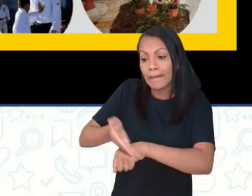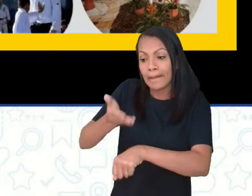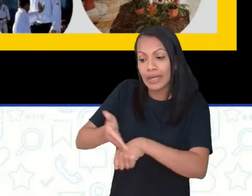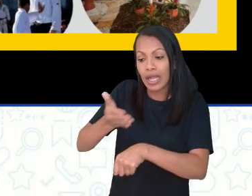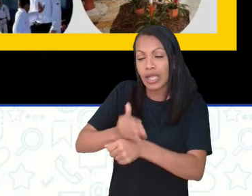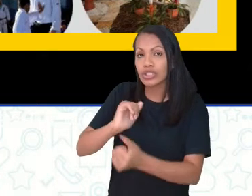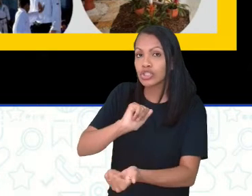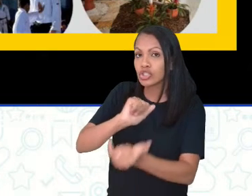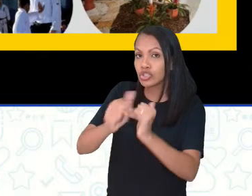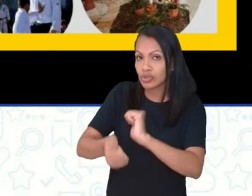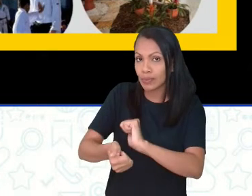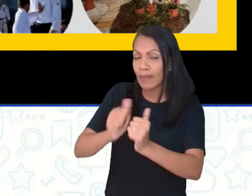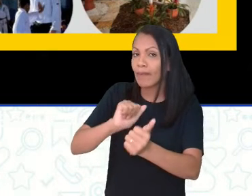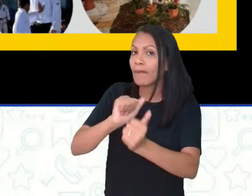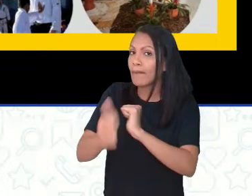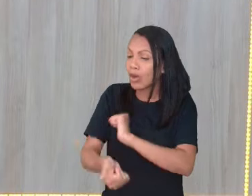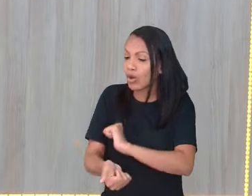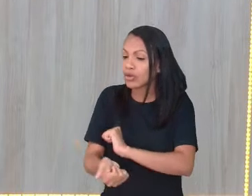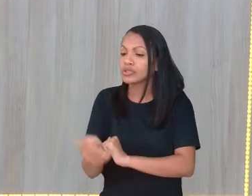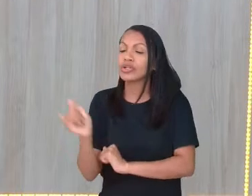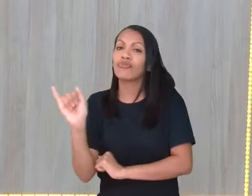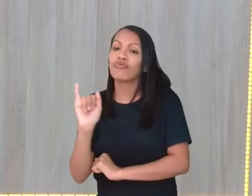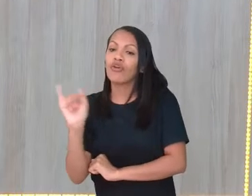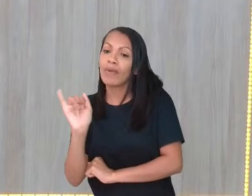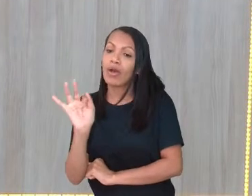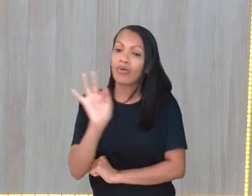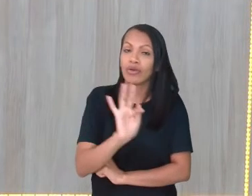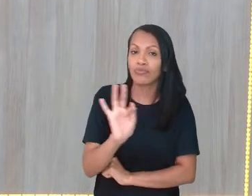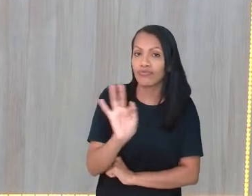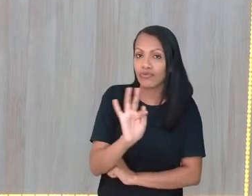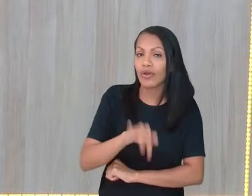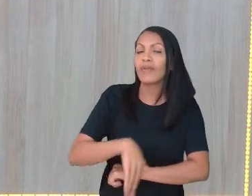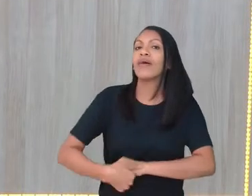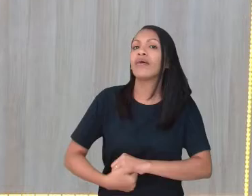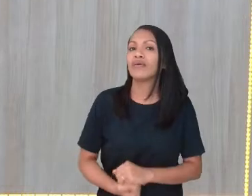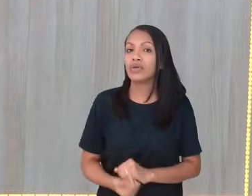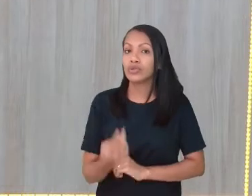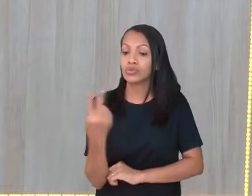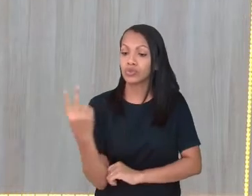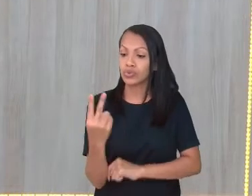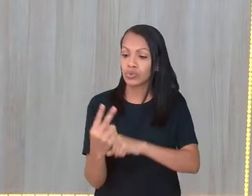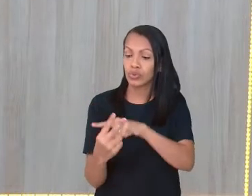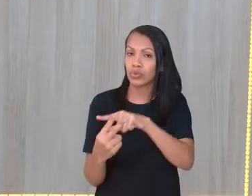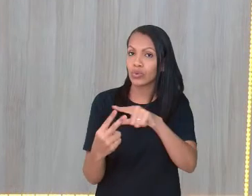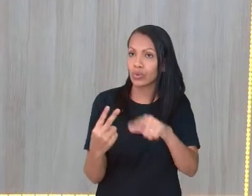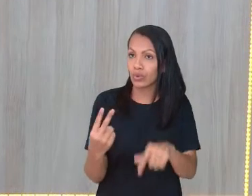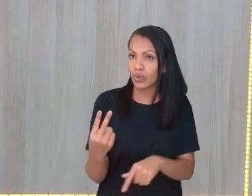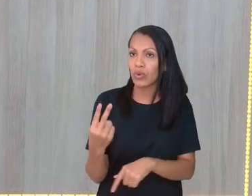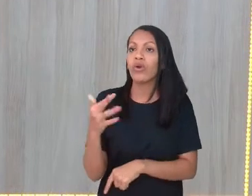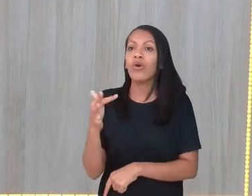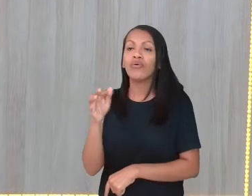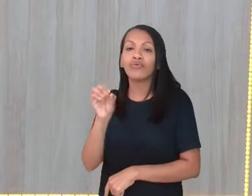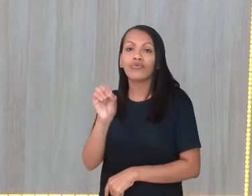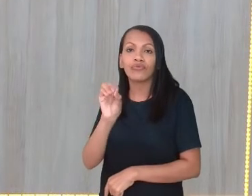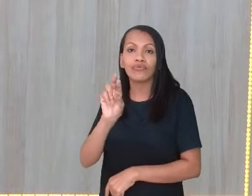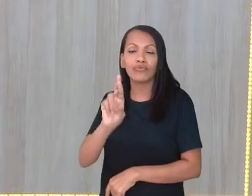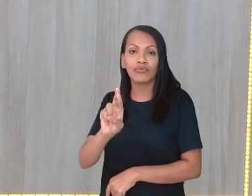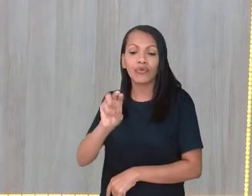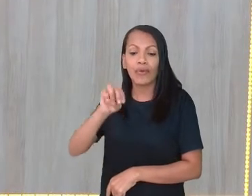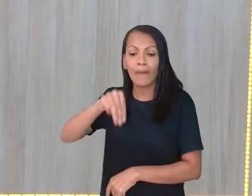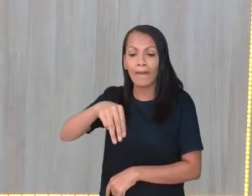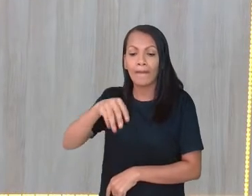um. Então vejam aí, a gente já tem dois pontos muito importantes, né? Quando a gente fala de fomentar, ele quer dizer que você vai